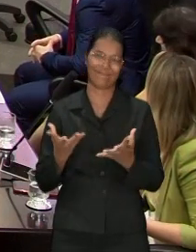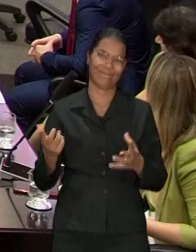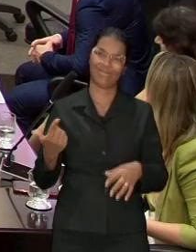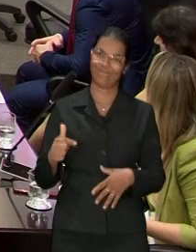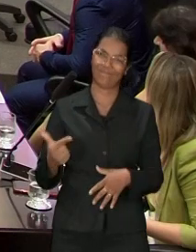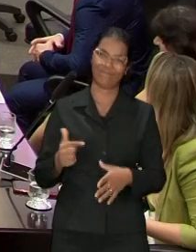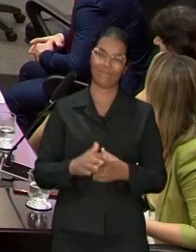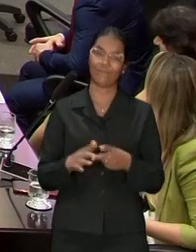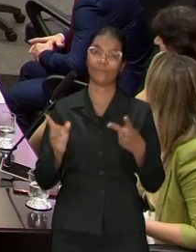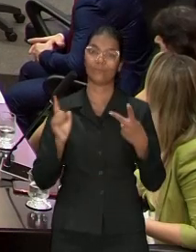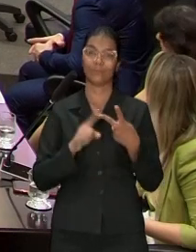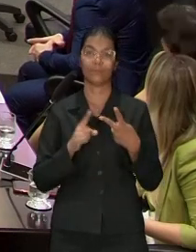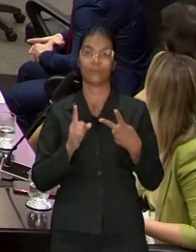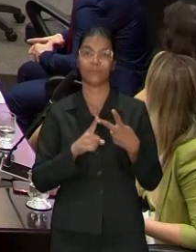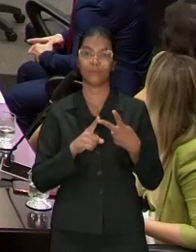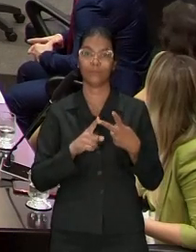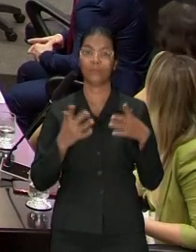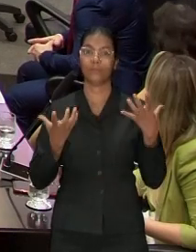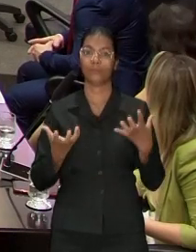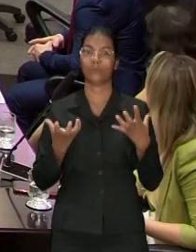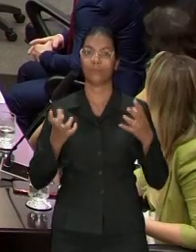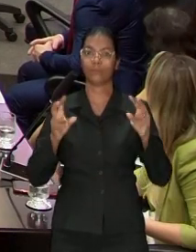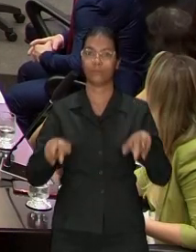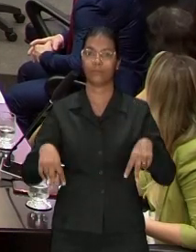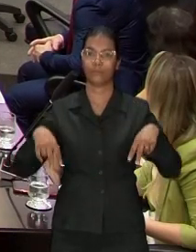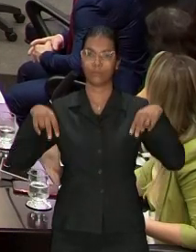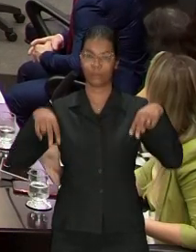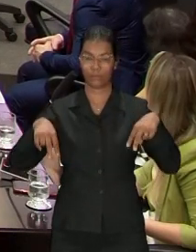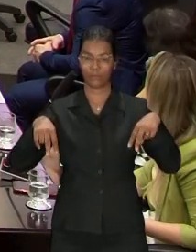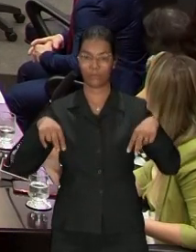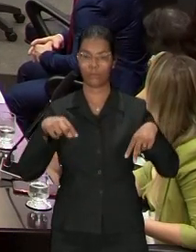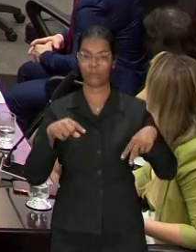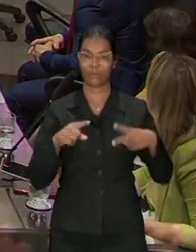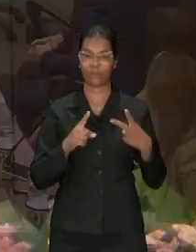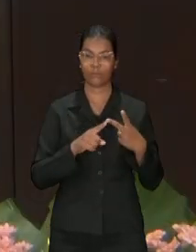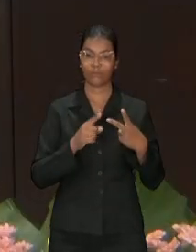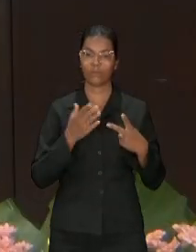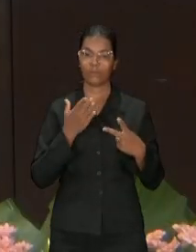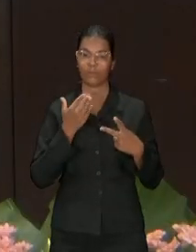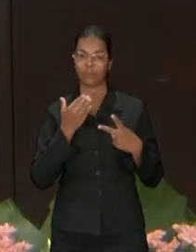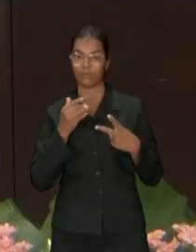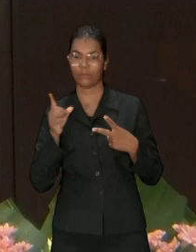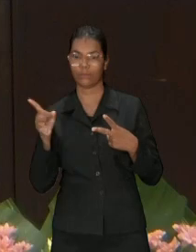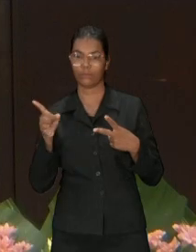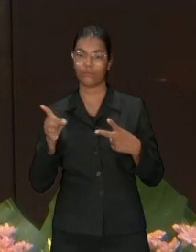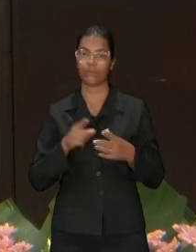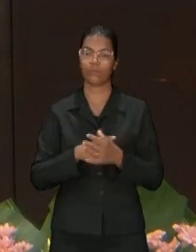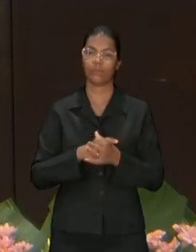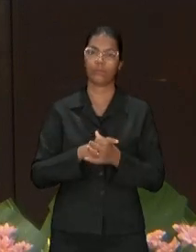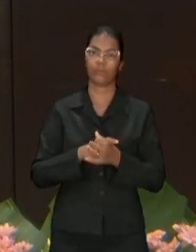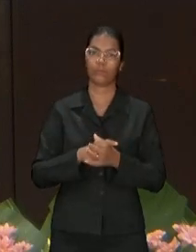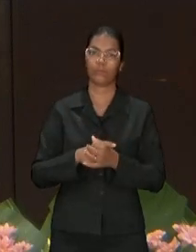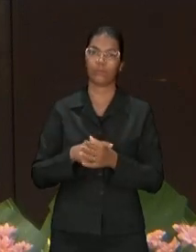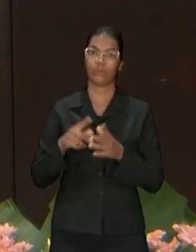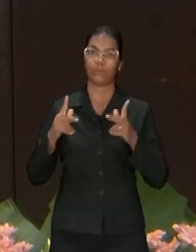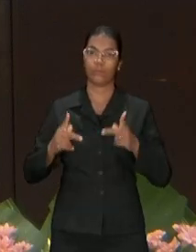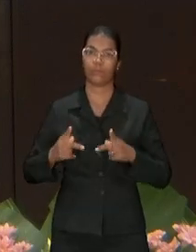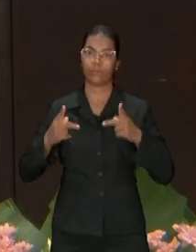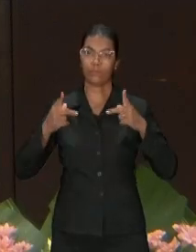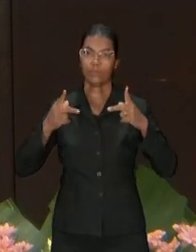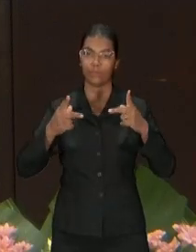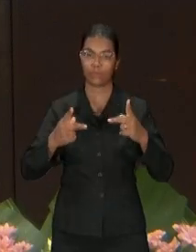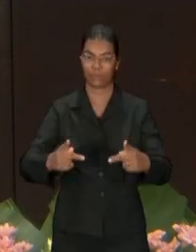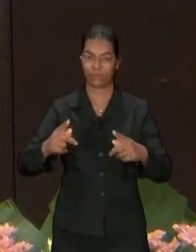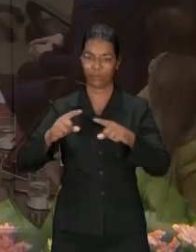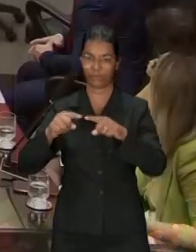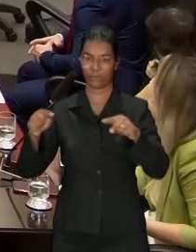depois também quero convidar vocês, tem um coquetel, e depois para que vocês vão visitar o presépio da Assembleia, é o